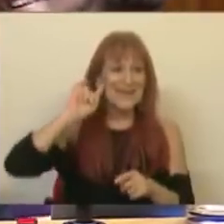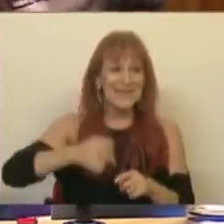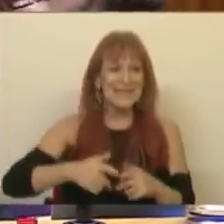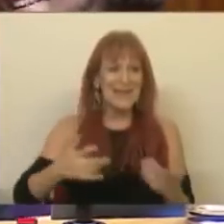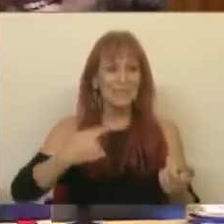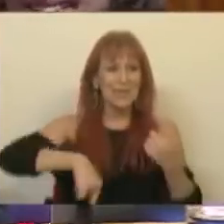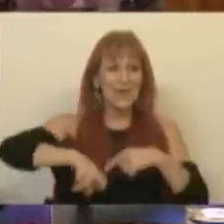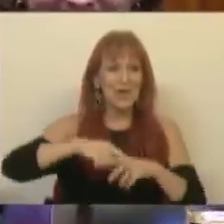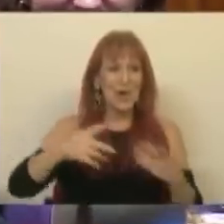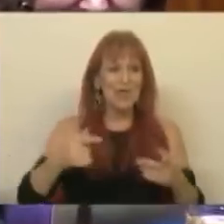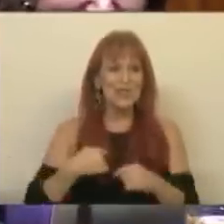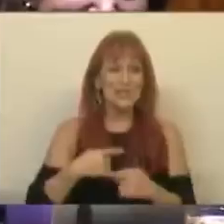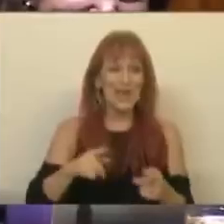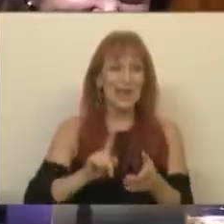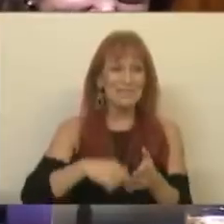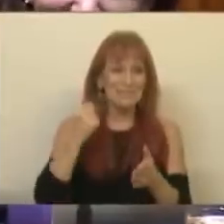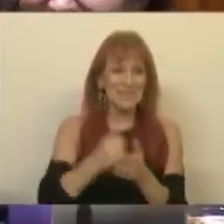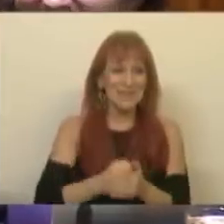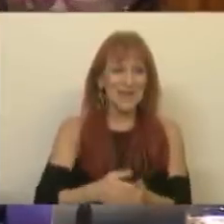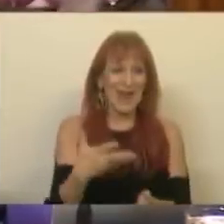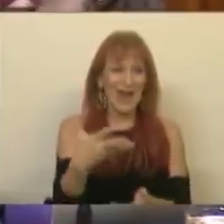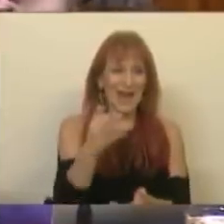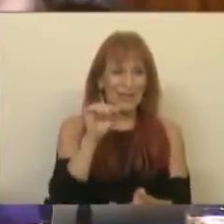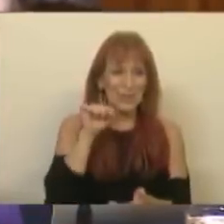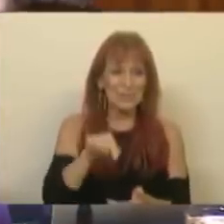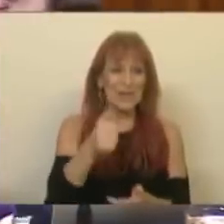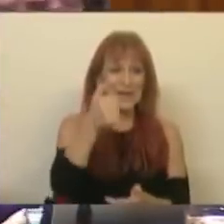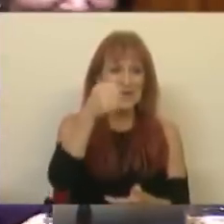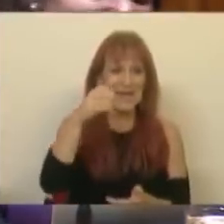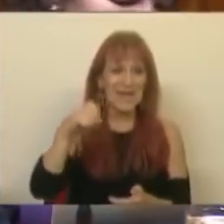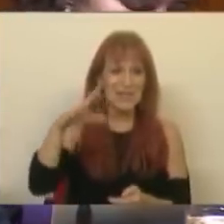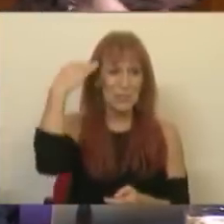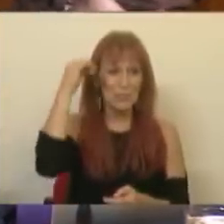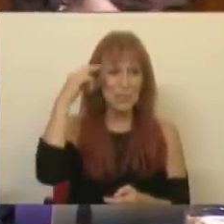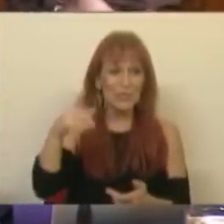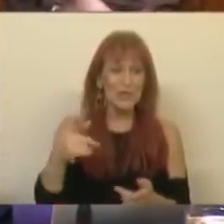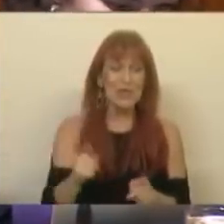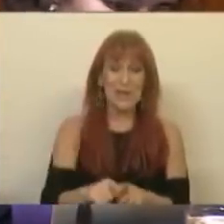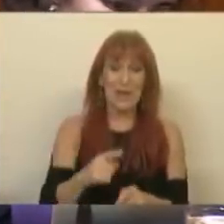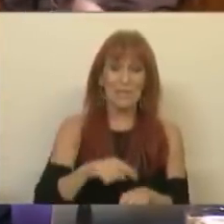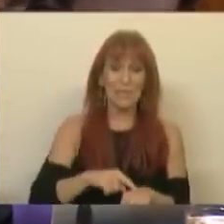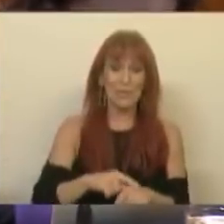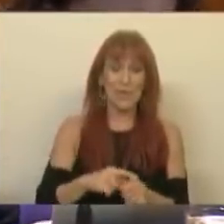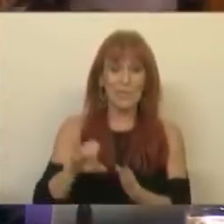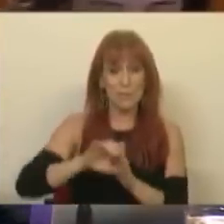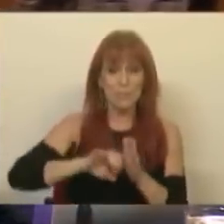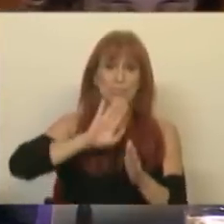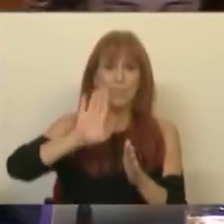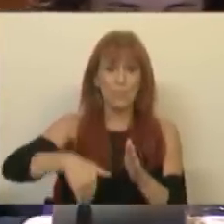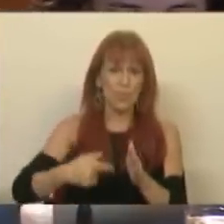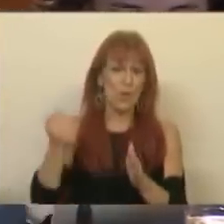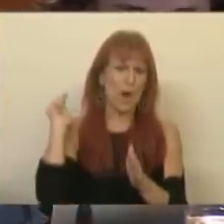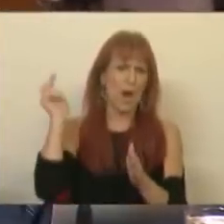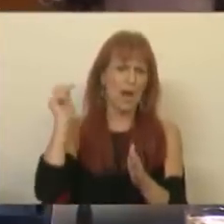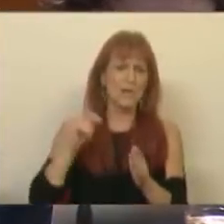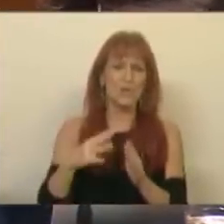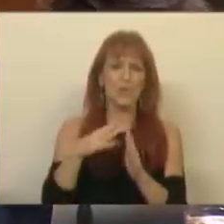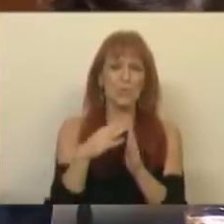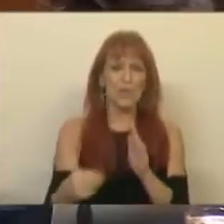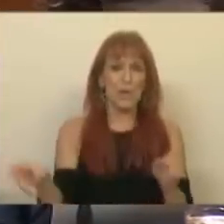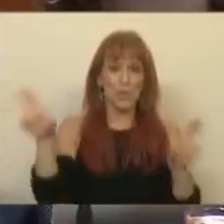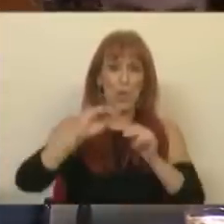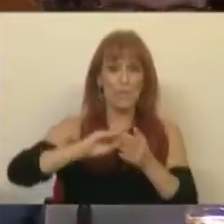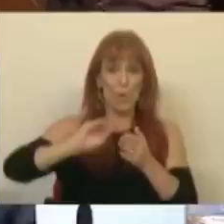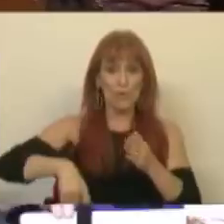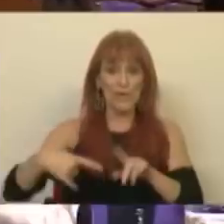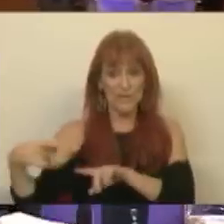nós já vinculamos 14.500 professores que estava há muitos anos precários o novo modelo de contratação que